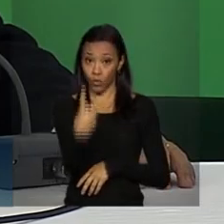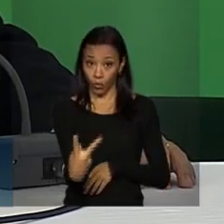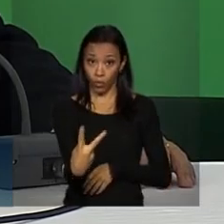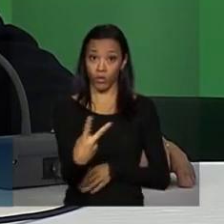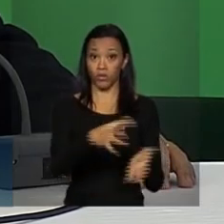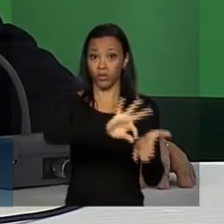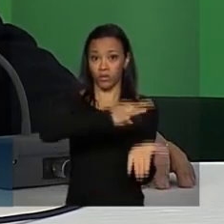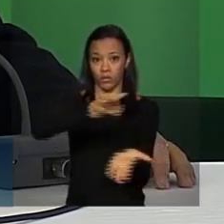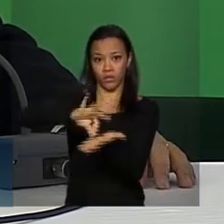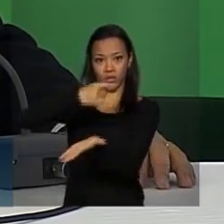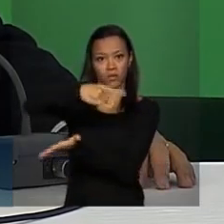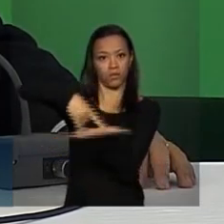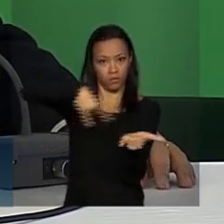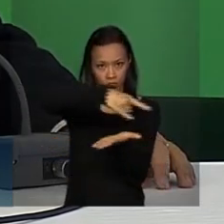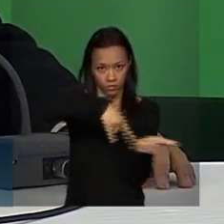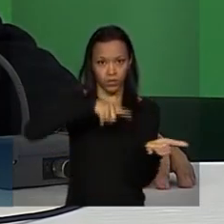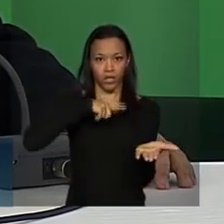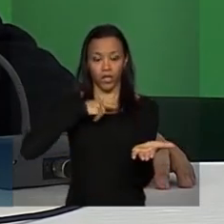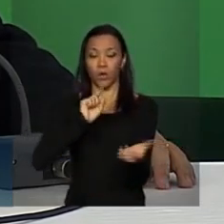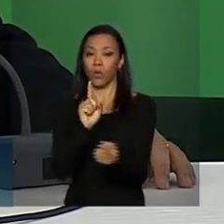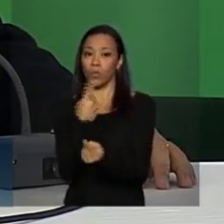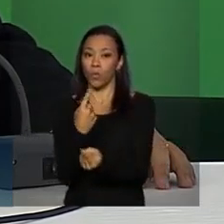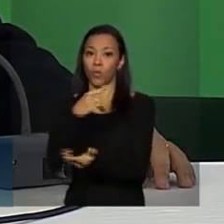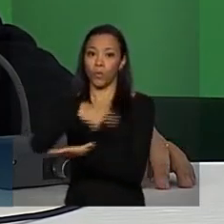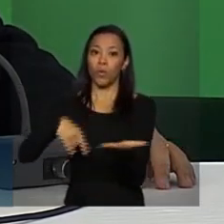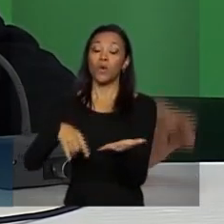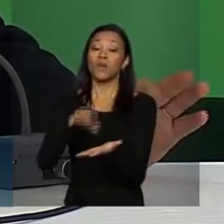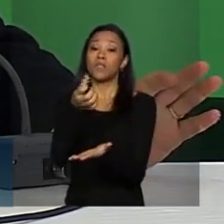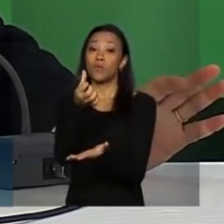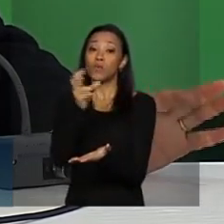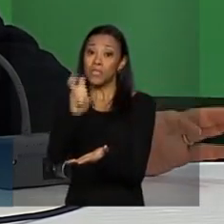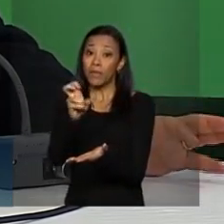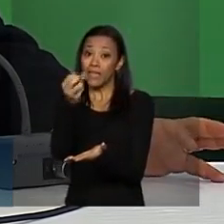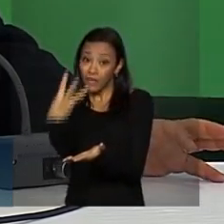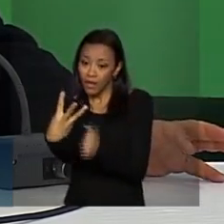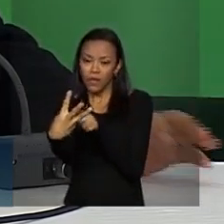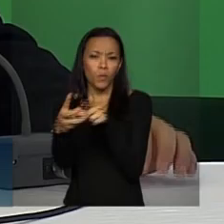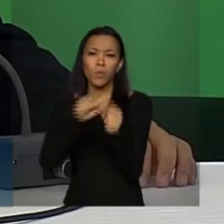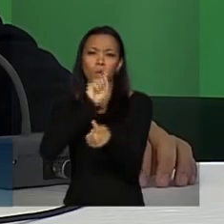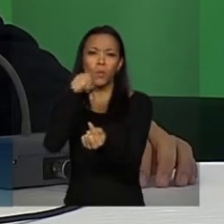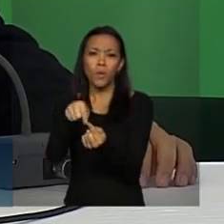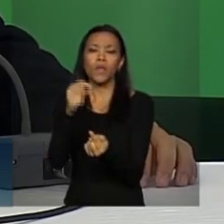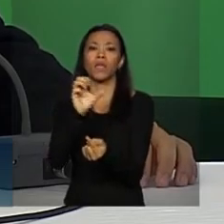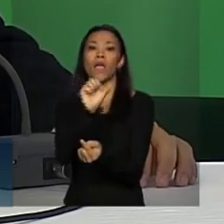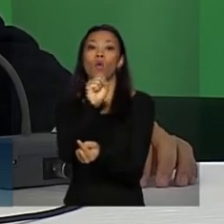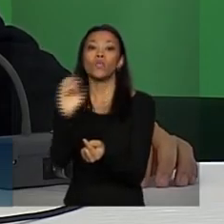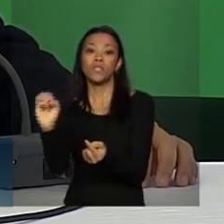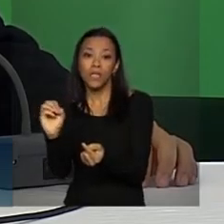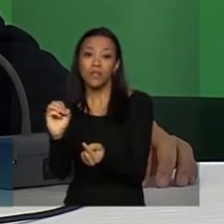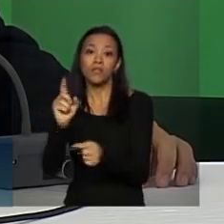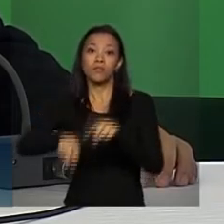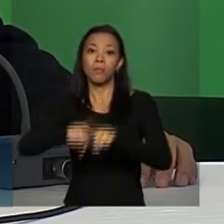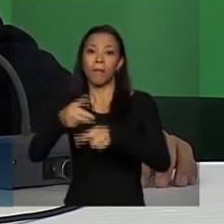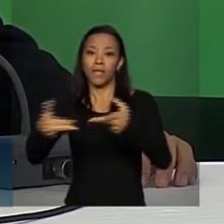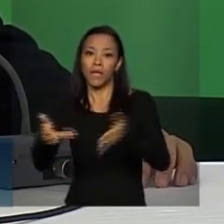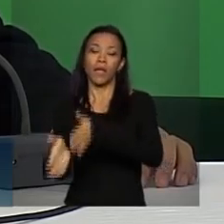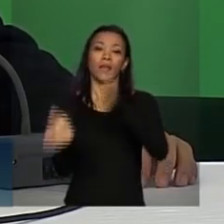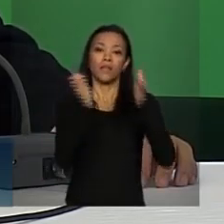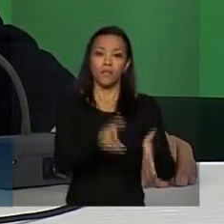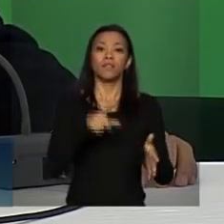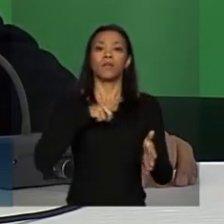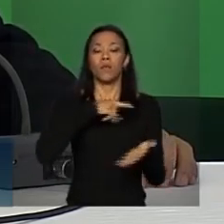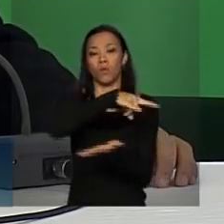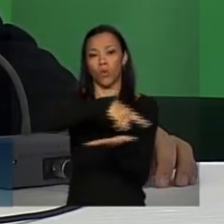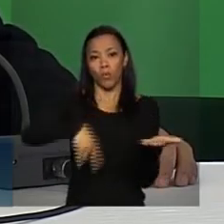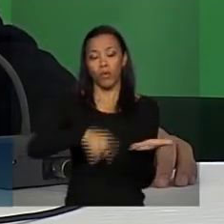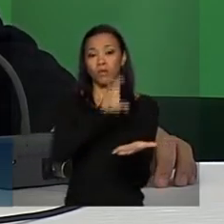hoje que regem as relações bilaterais, temos o ACE-53, que engloba 800 produtos, e temos também o ACE-55, que